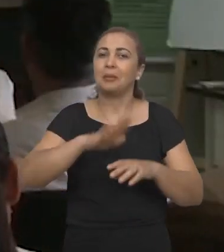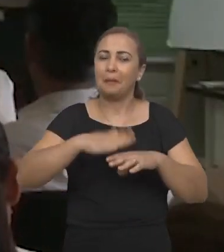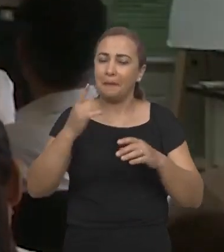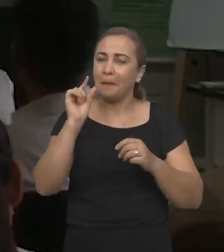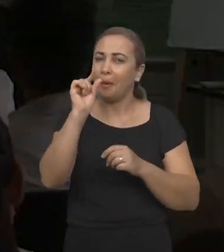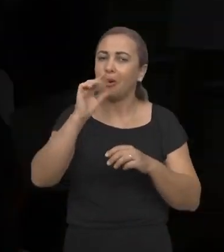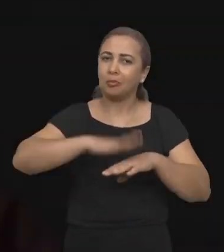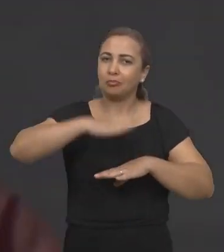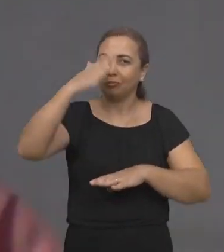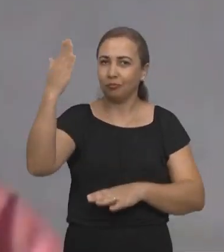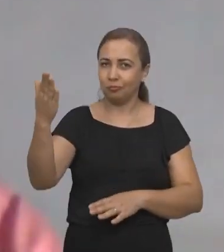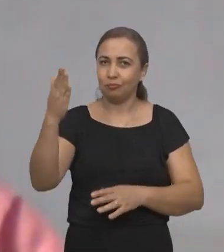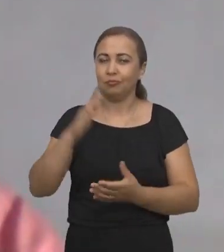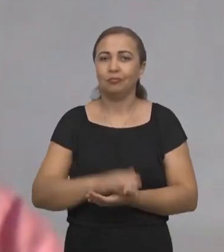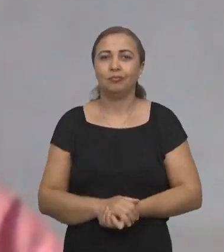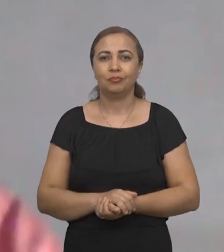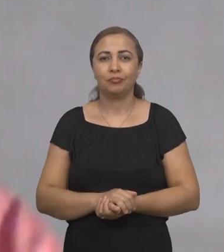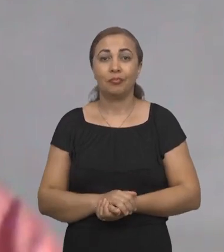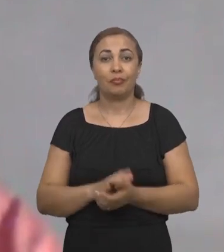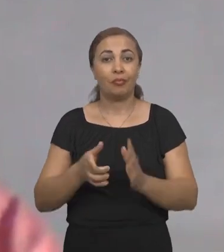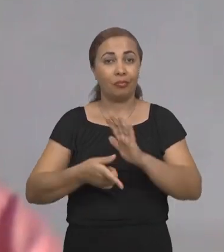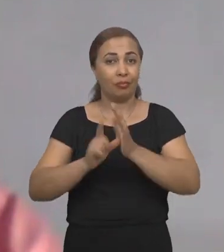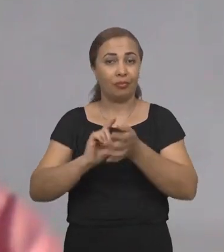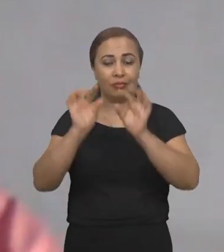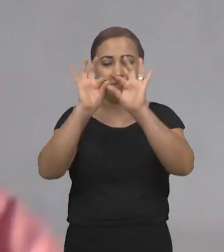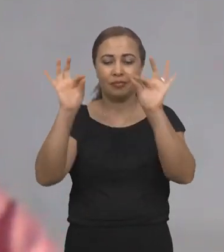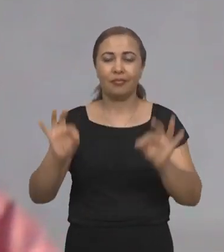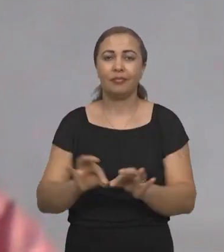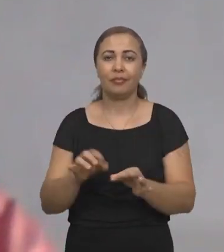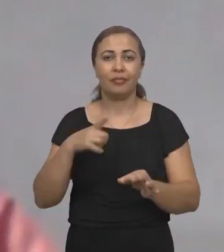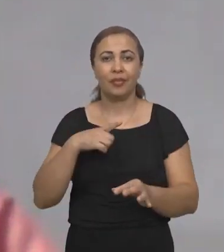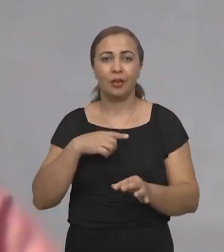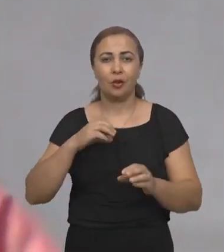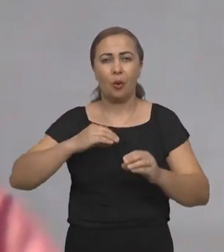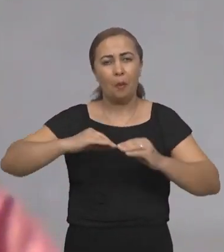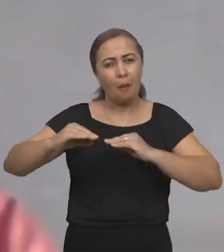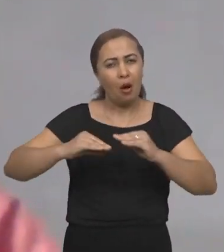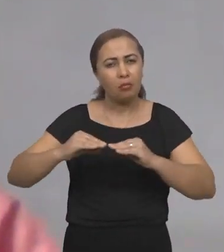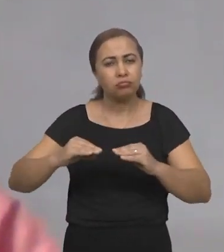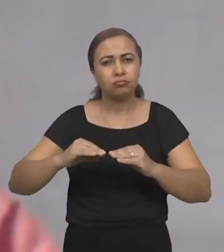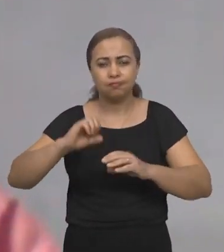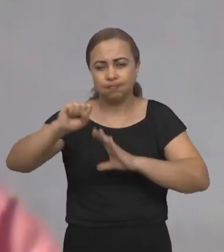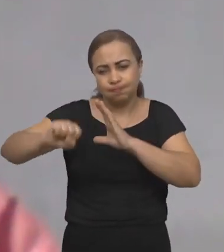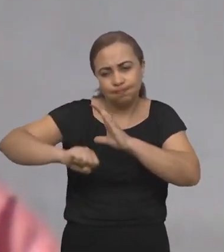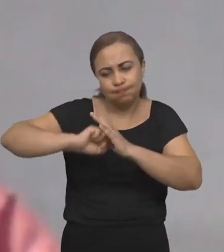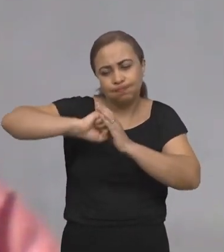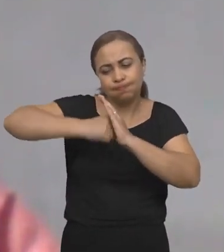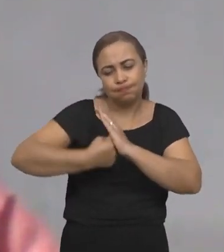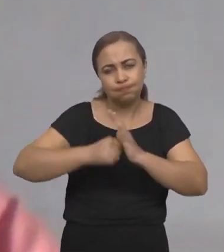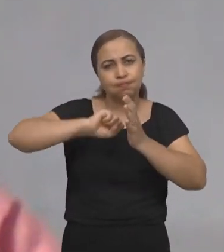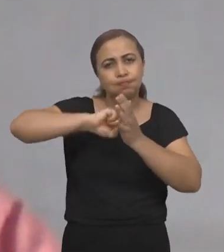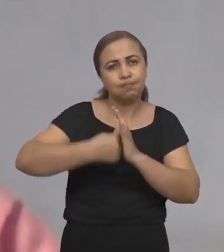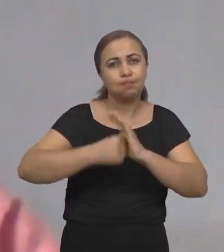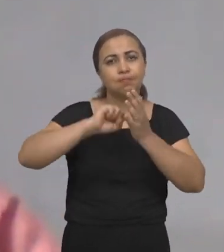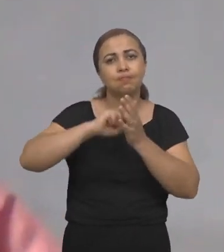mas um pouco maior. Enquanto no projeto do P100, nós tínhamos um moinho que trabalhava com volumes aí